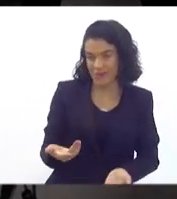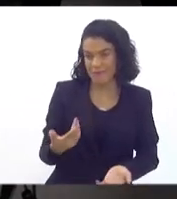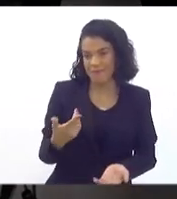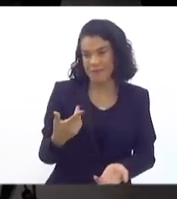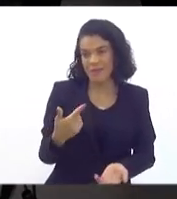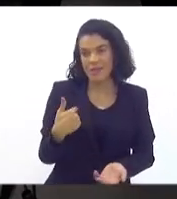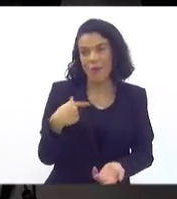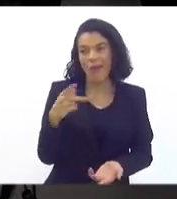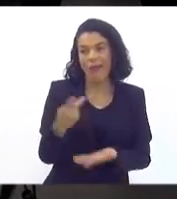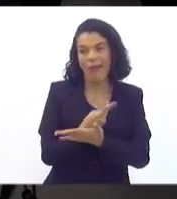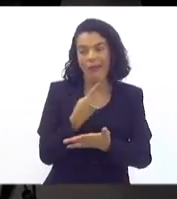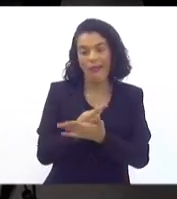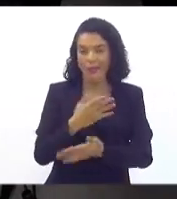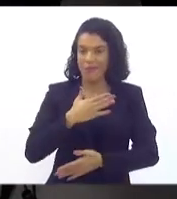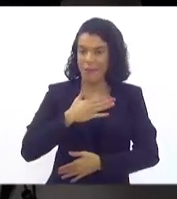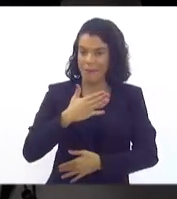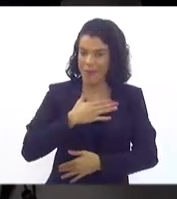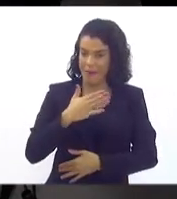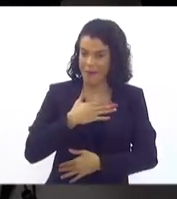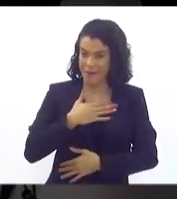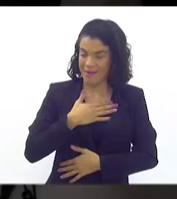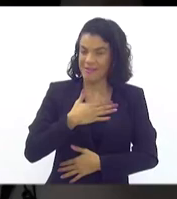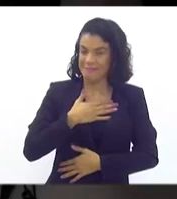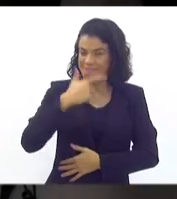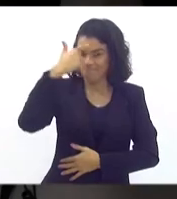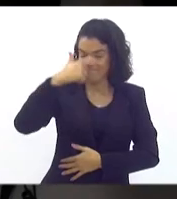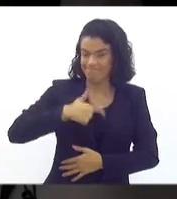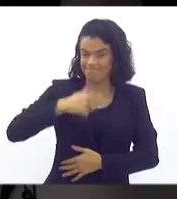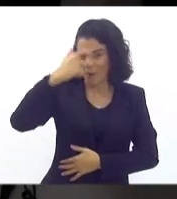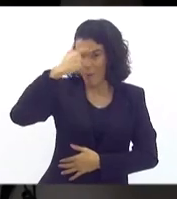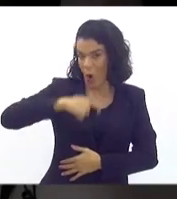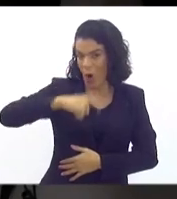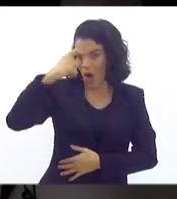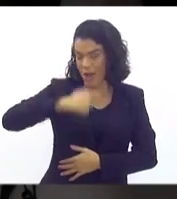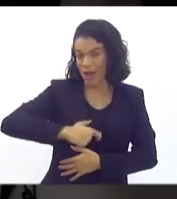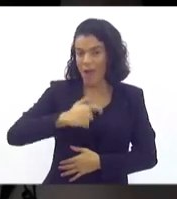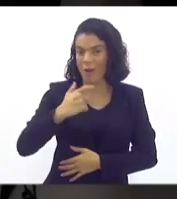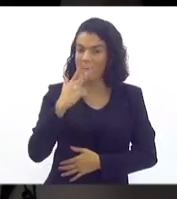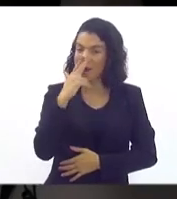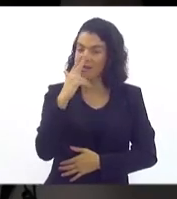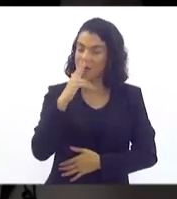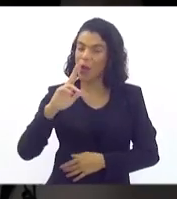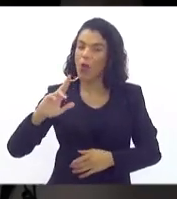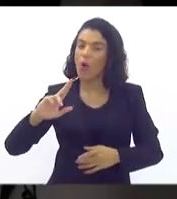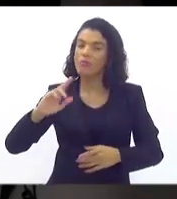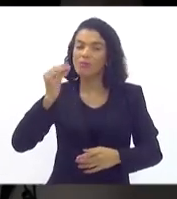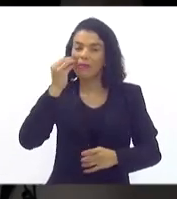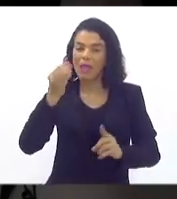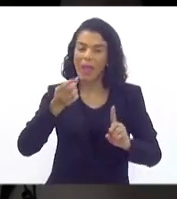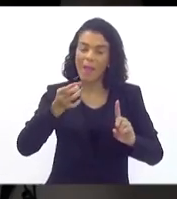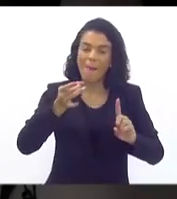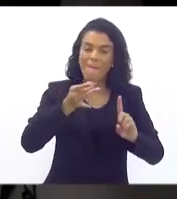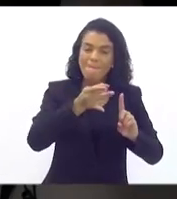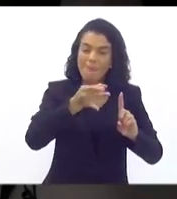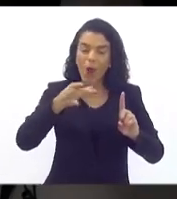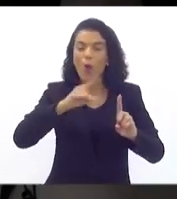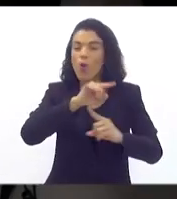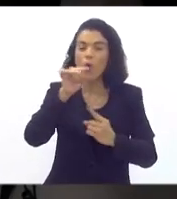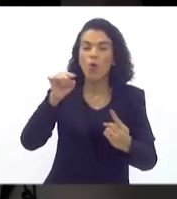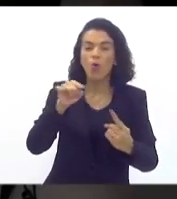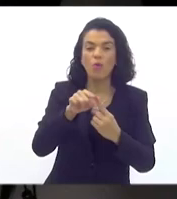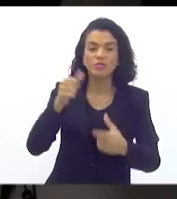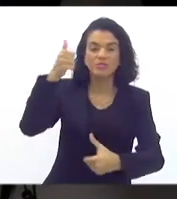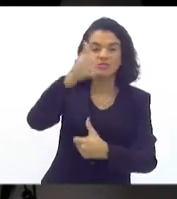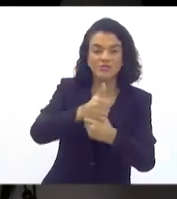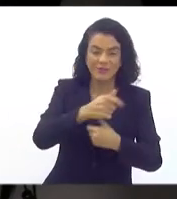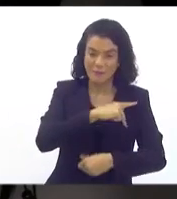leviano da minha parte concorrer a a e apareceu que eu fiz isso para dar uma rasteira firme para dar uma rasteira no